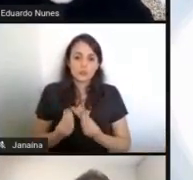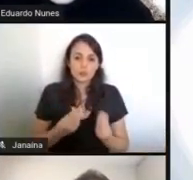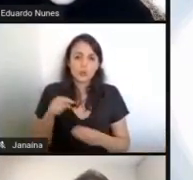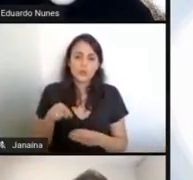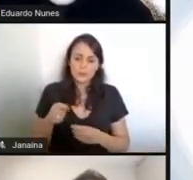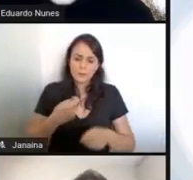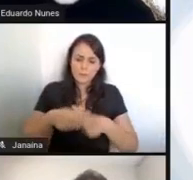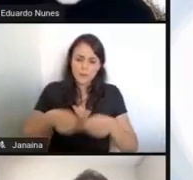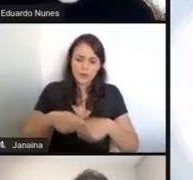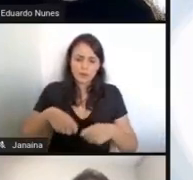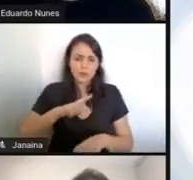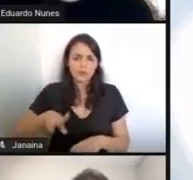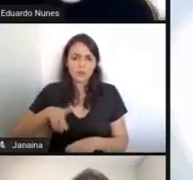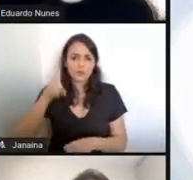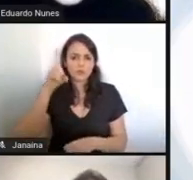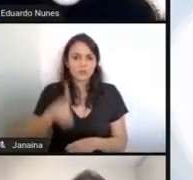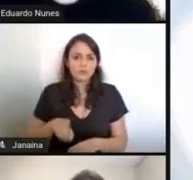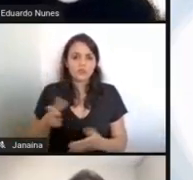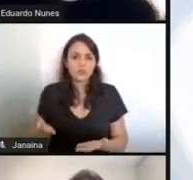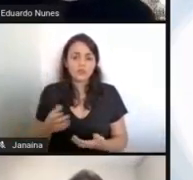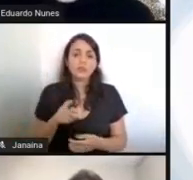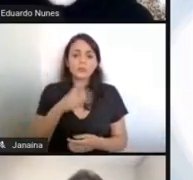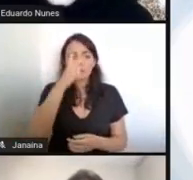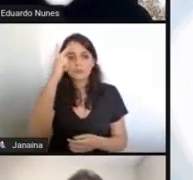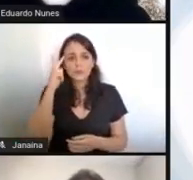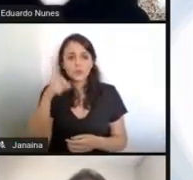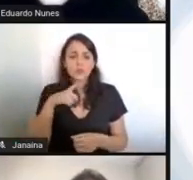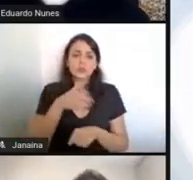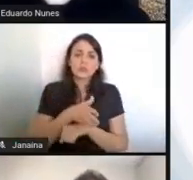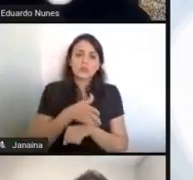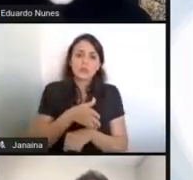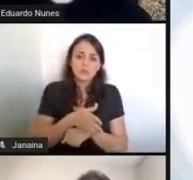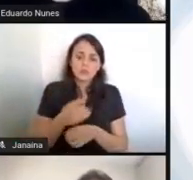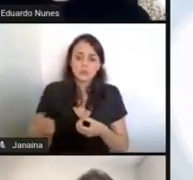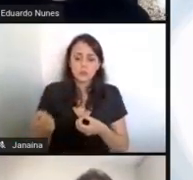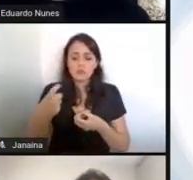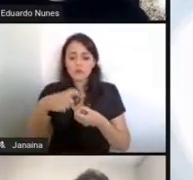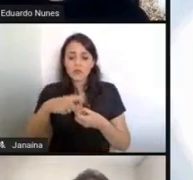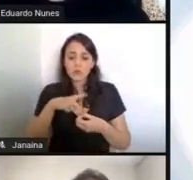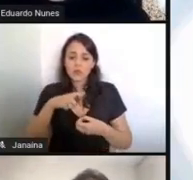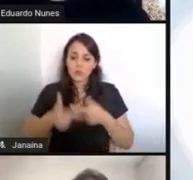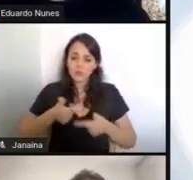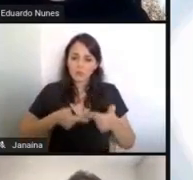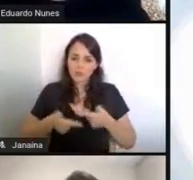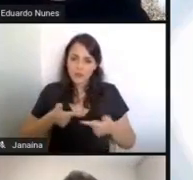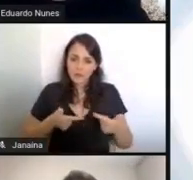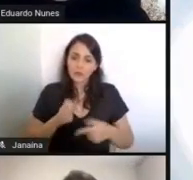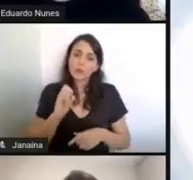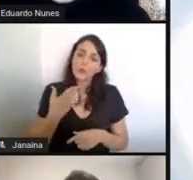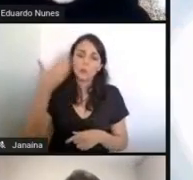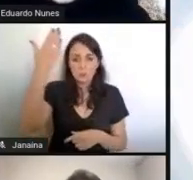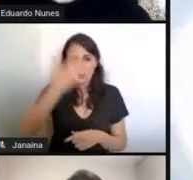direito, né? Então, as pessoas tinham acesso se elas tinham um vínculo de trabalho ou se elas comprovassem pobreza para que